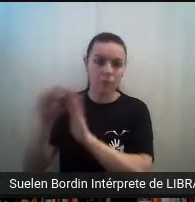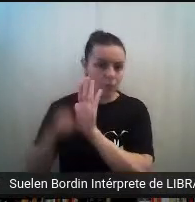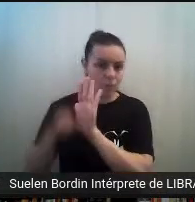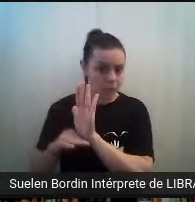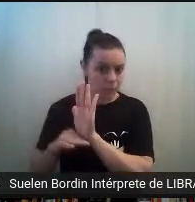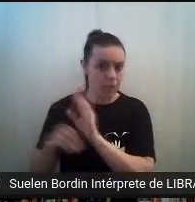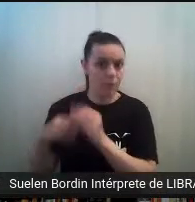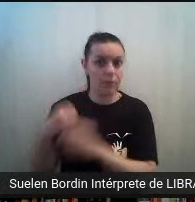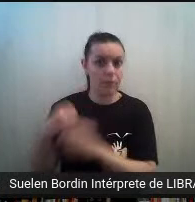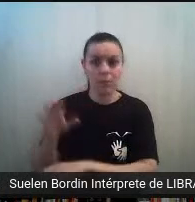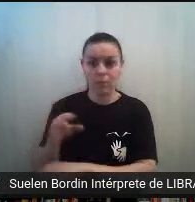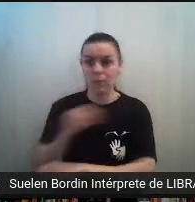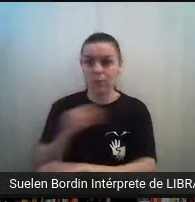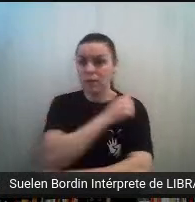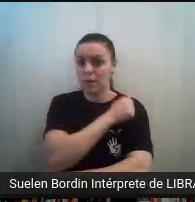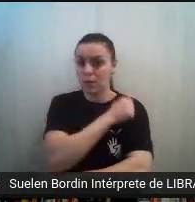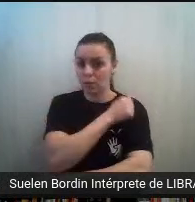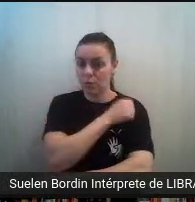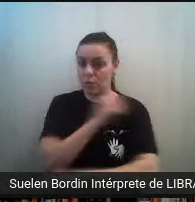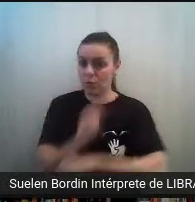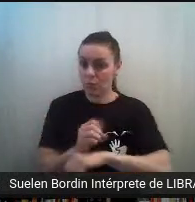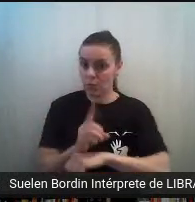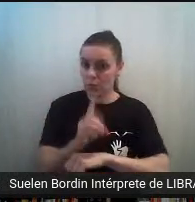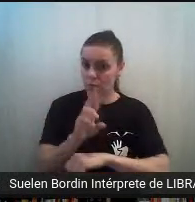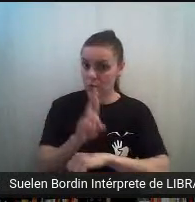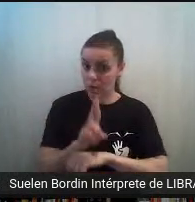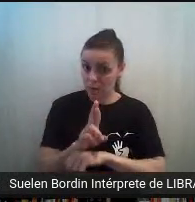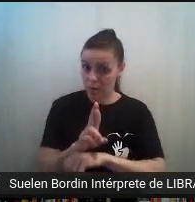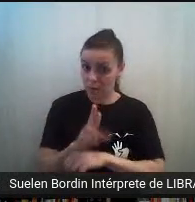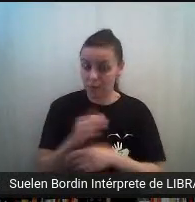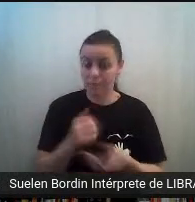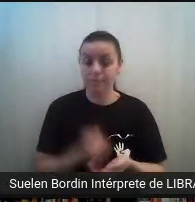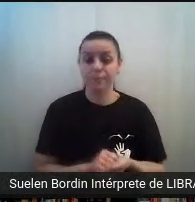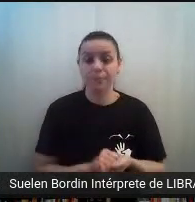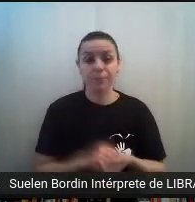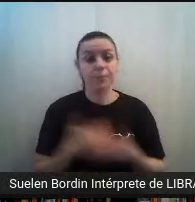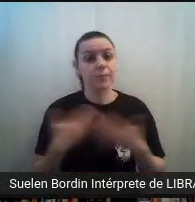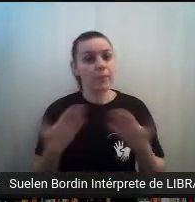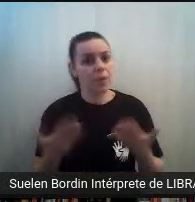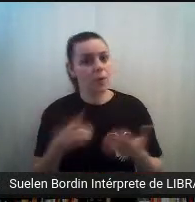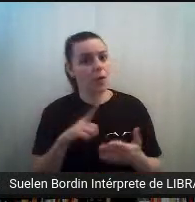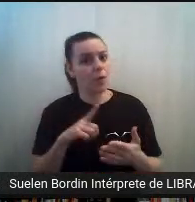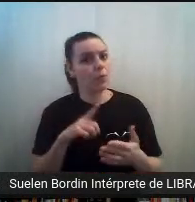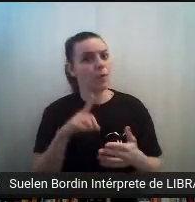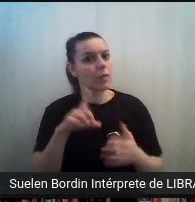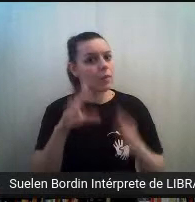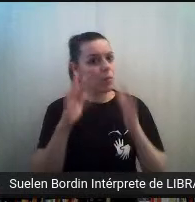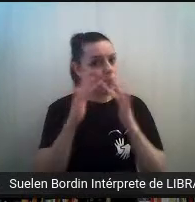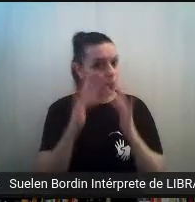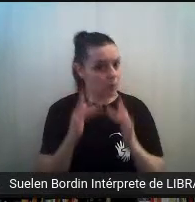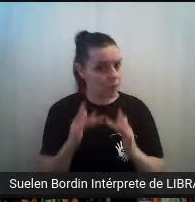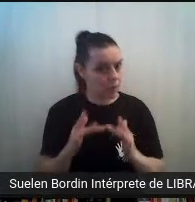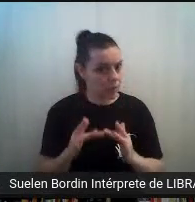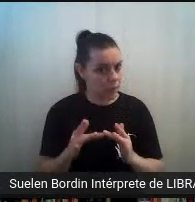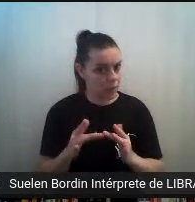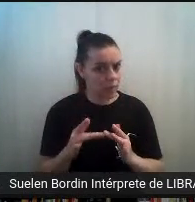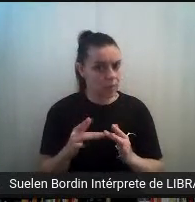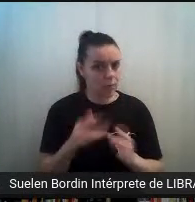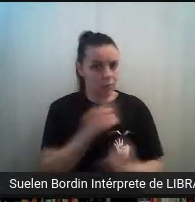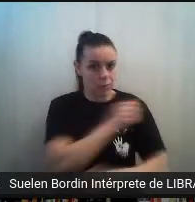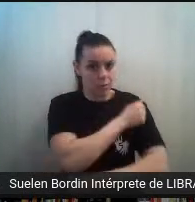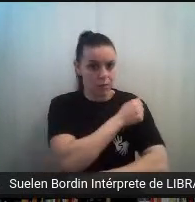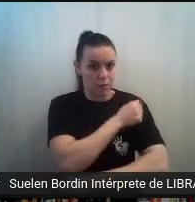alunos do doutorado, geralmente. Então, eu tenho contato com os alunos da graduação daqui, aí eu posso